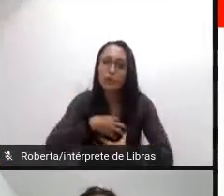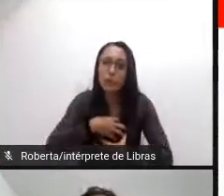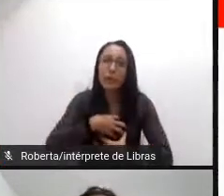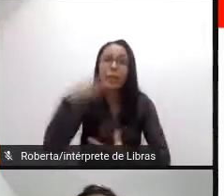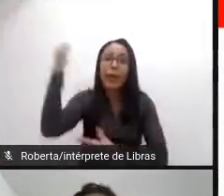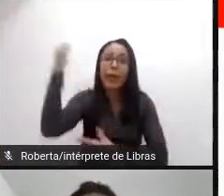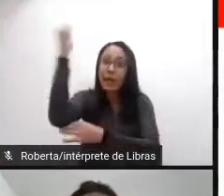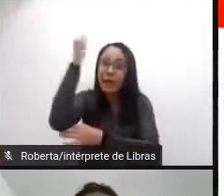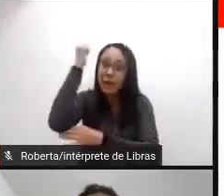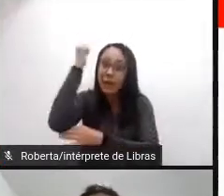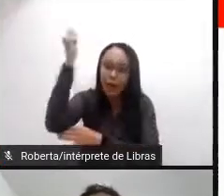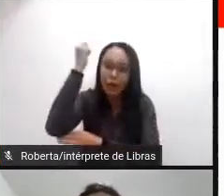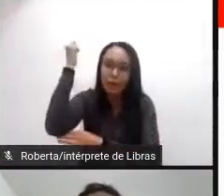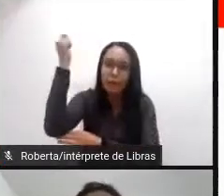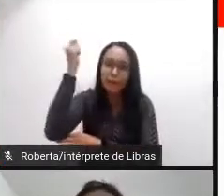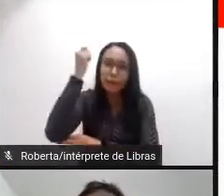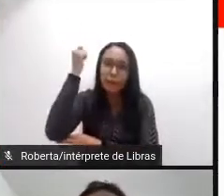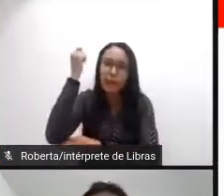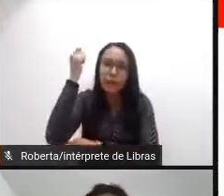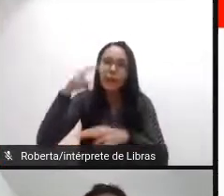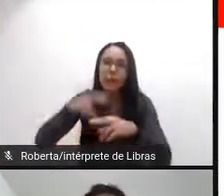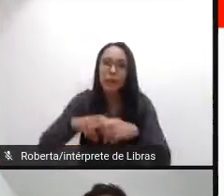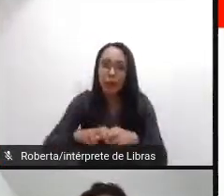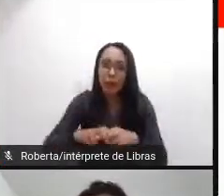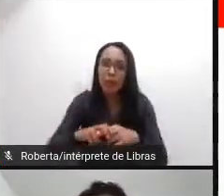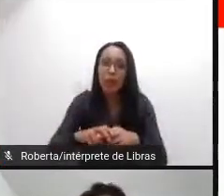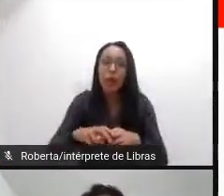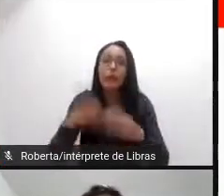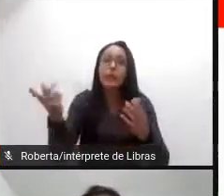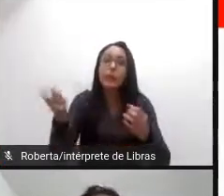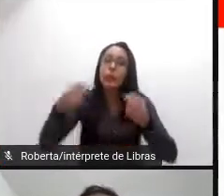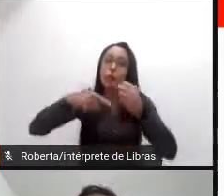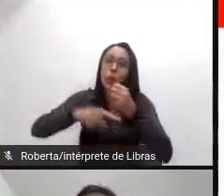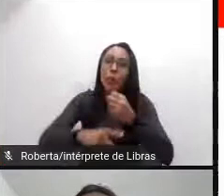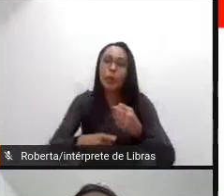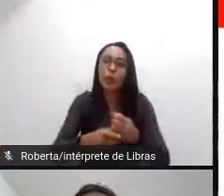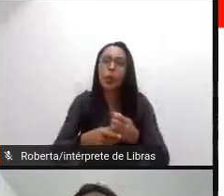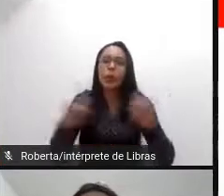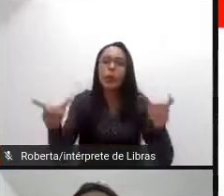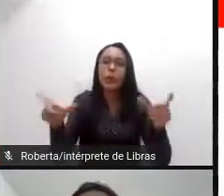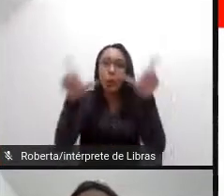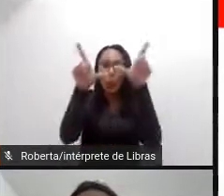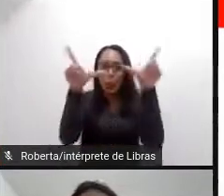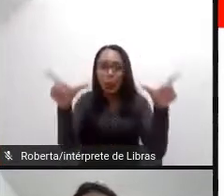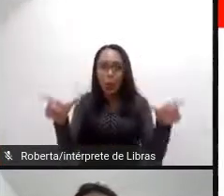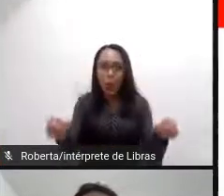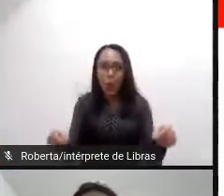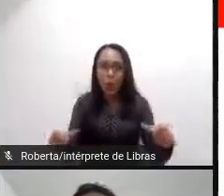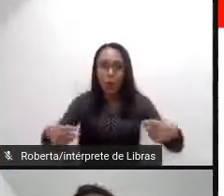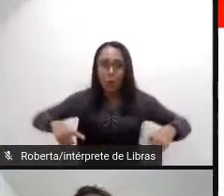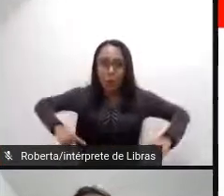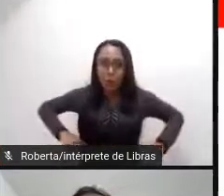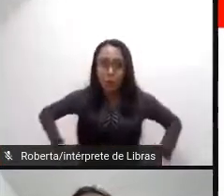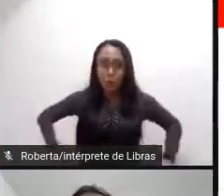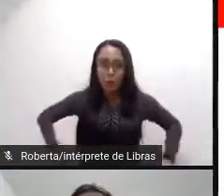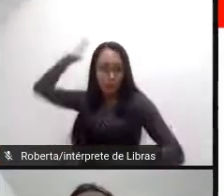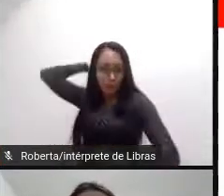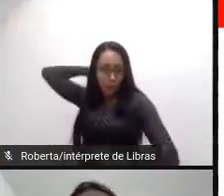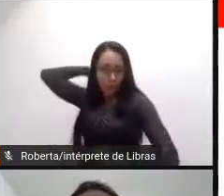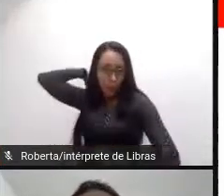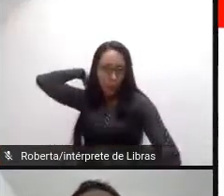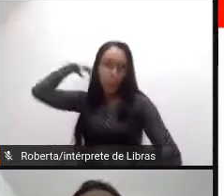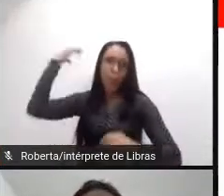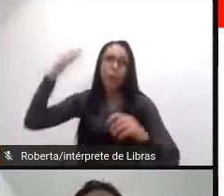agravados, causando o comprometimento dos pulmões. Esse comprometimento pulmonar vai fazer com que o pulmão